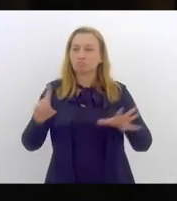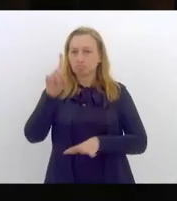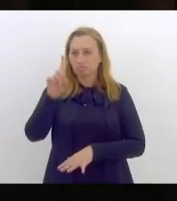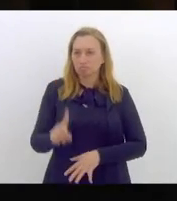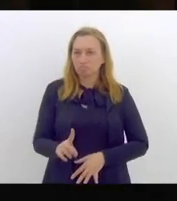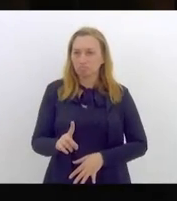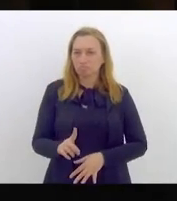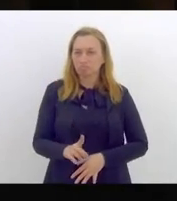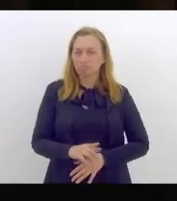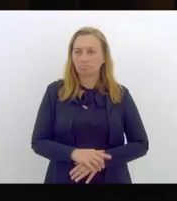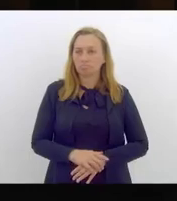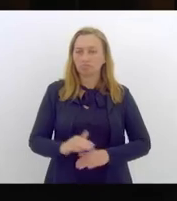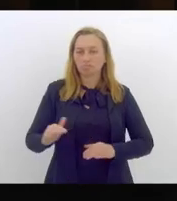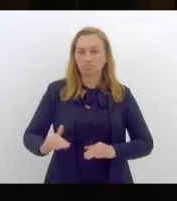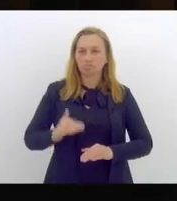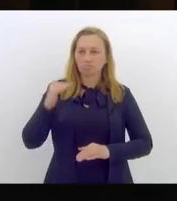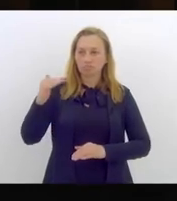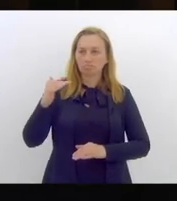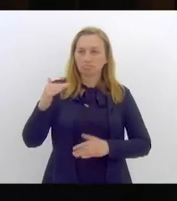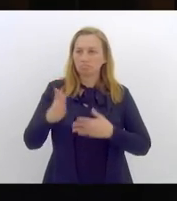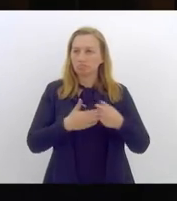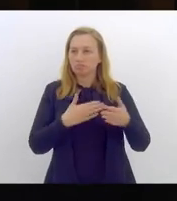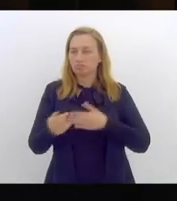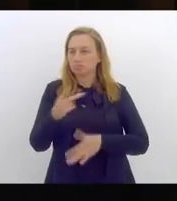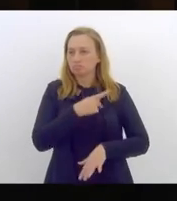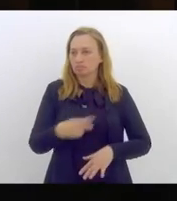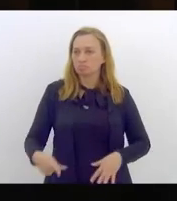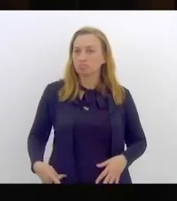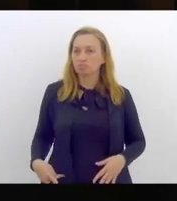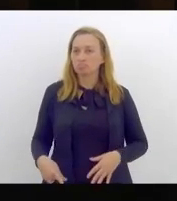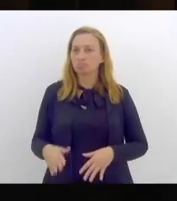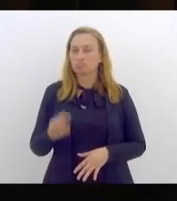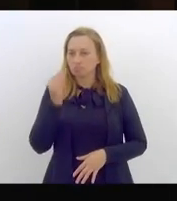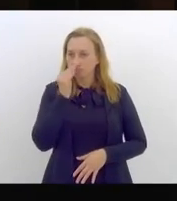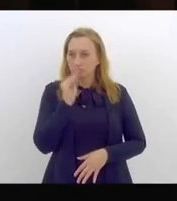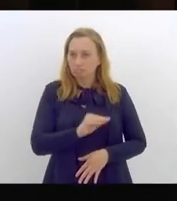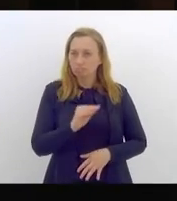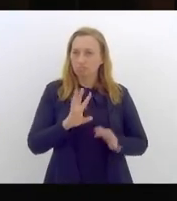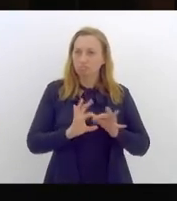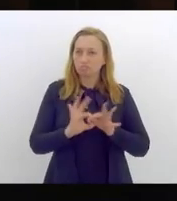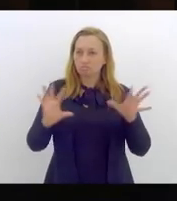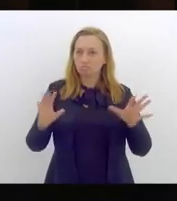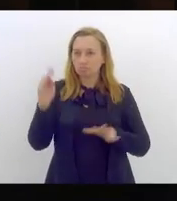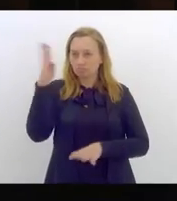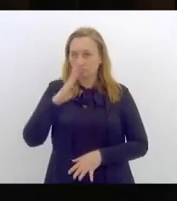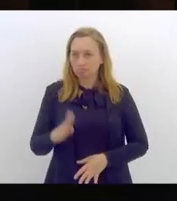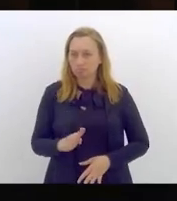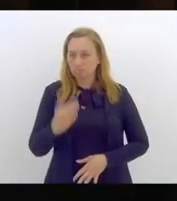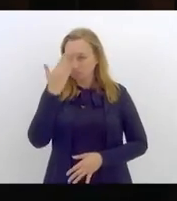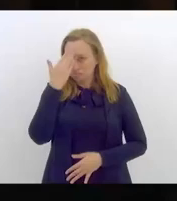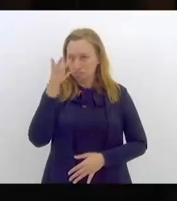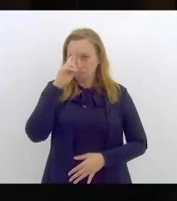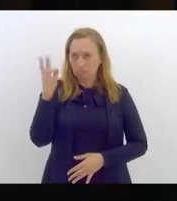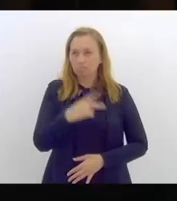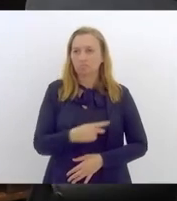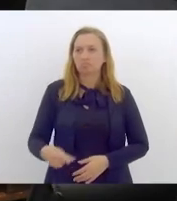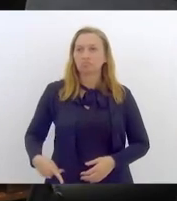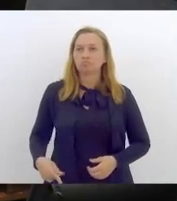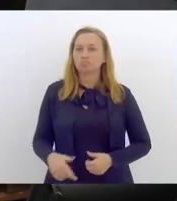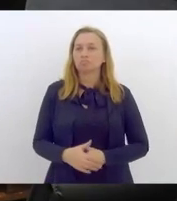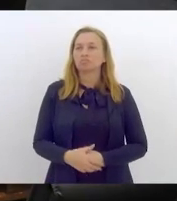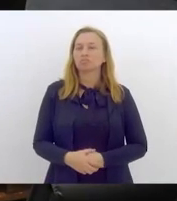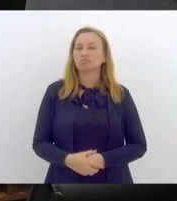Direito está acima de qualquer presidente que ignora a democracia no Brasil. Muito obrigada, senhora